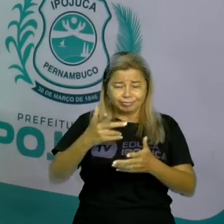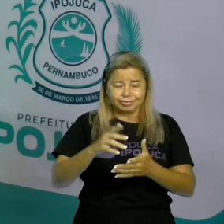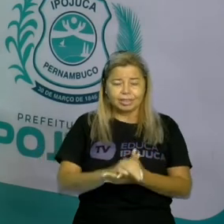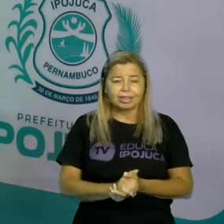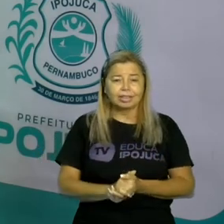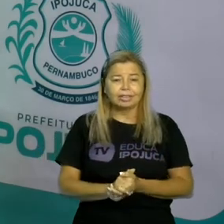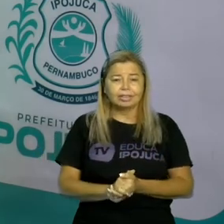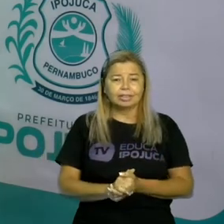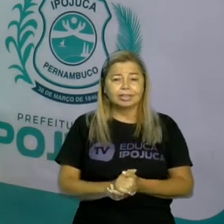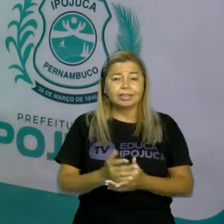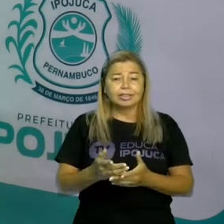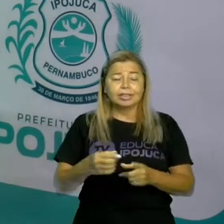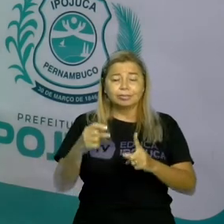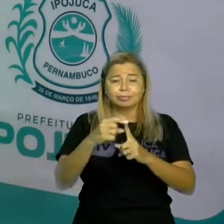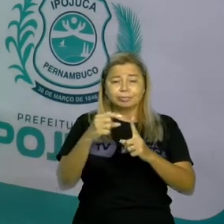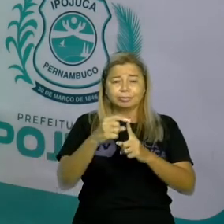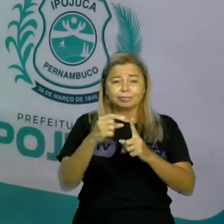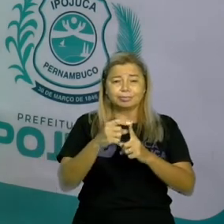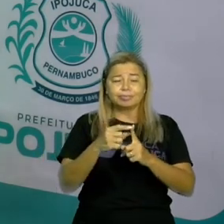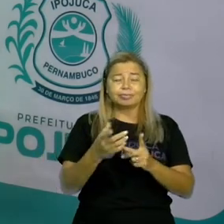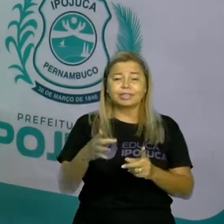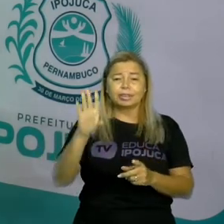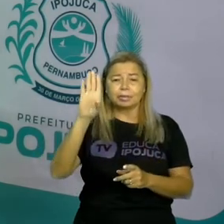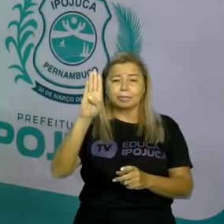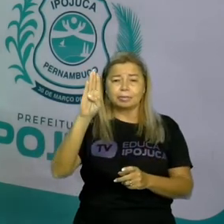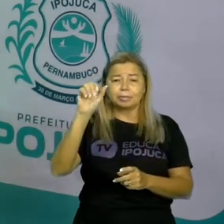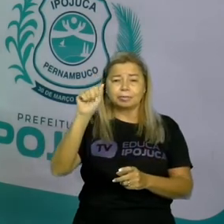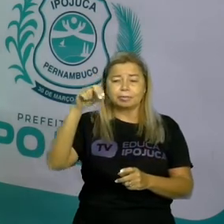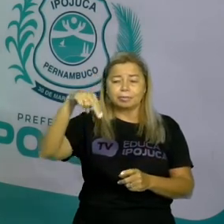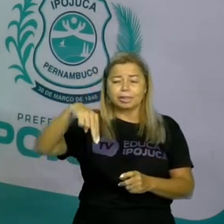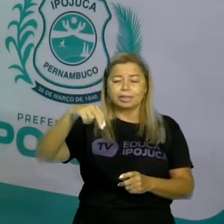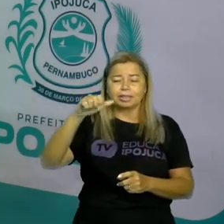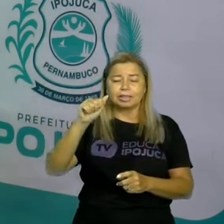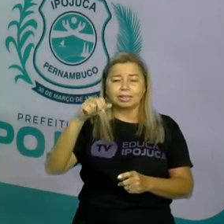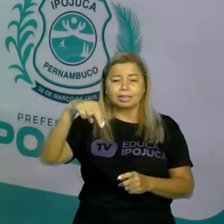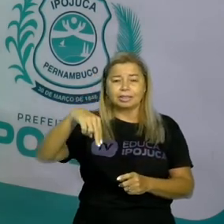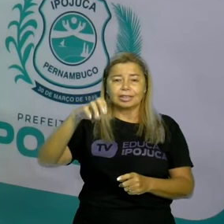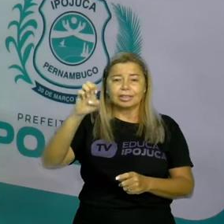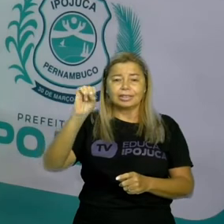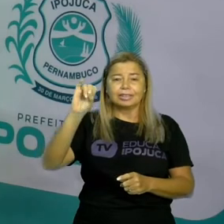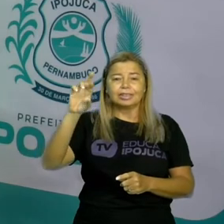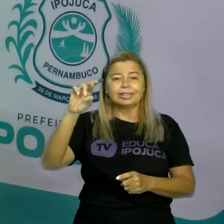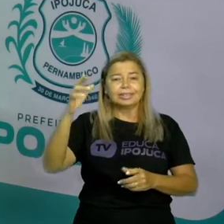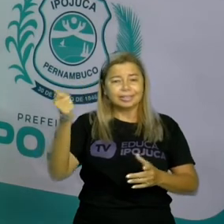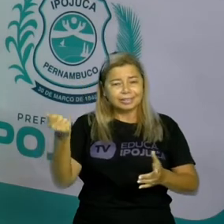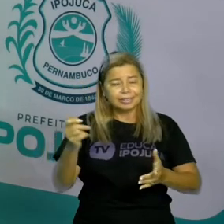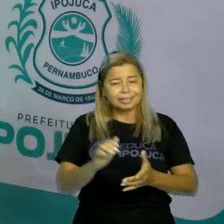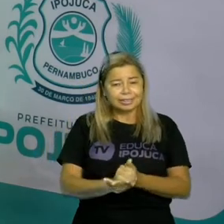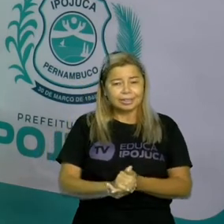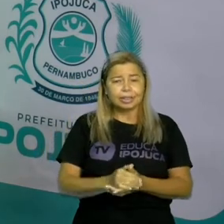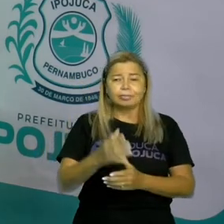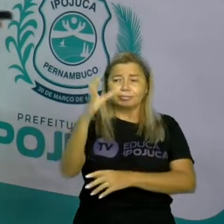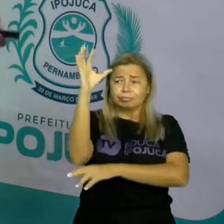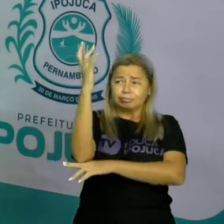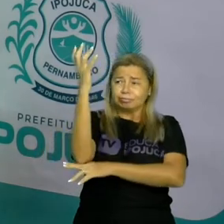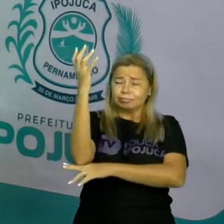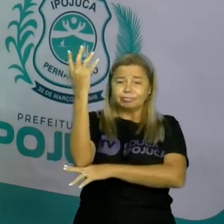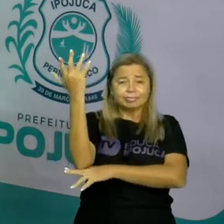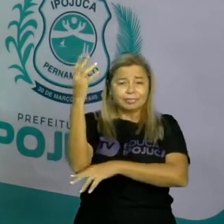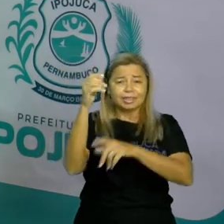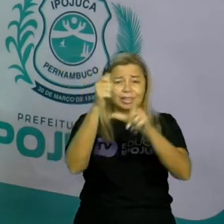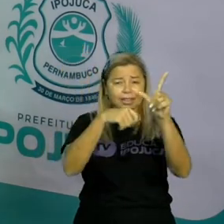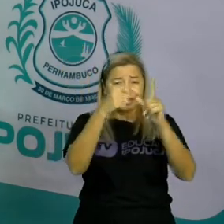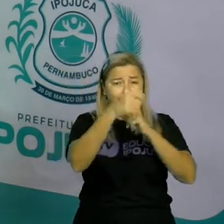bananeira. E a palavra bananeira, ela também tem duplo sentido, ó. Bananeira e a bananeira. Também é uma